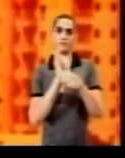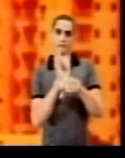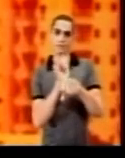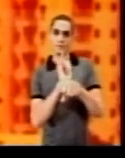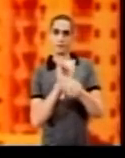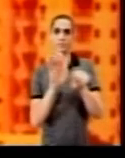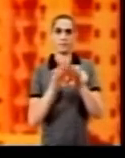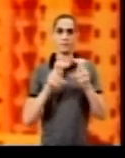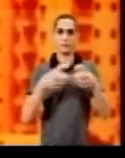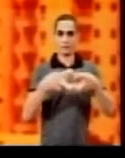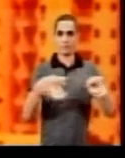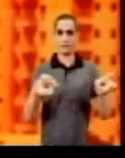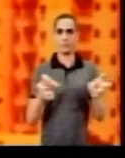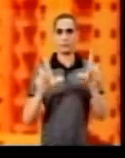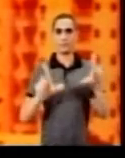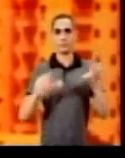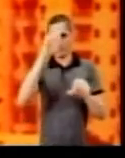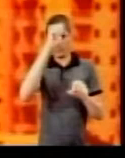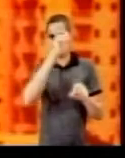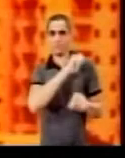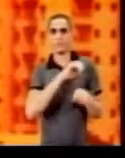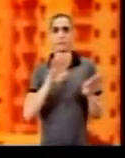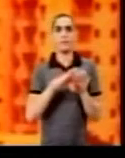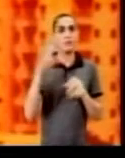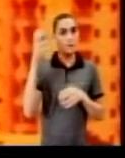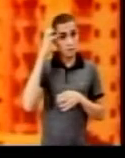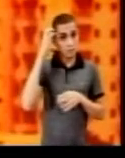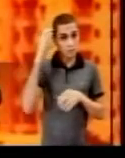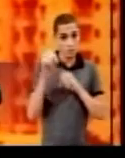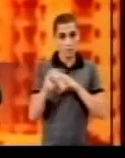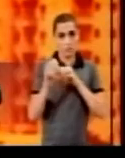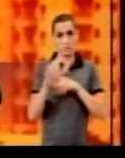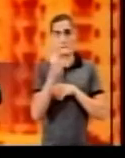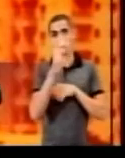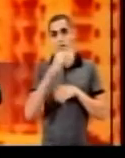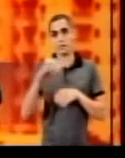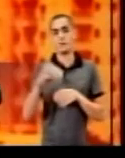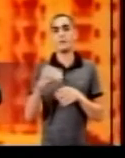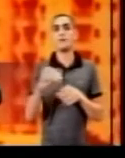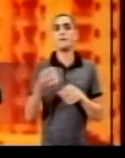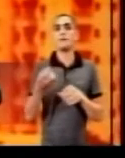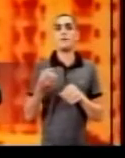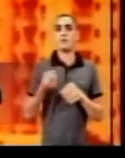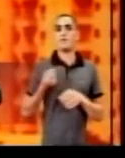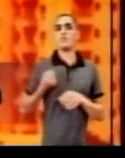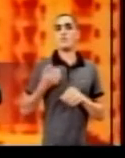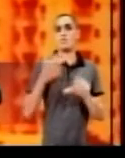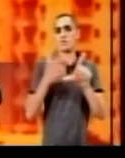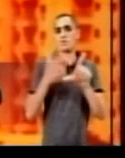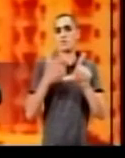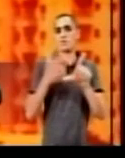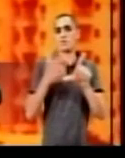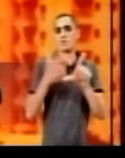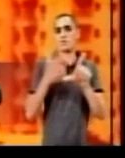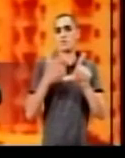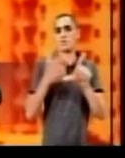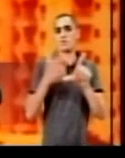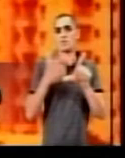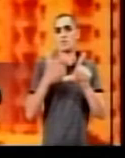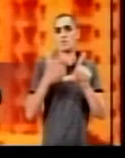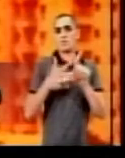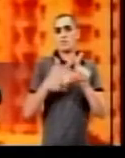TV Câmara de Rio Preto e Rádio Educativa FM. Essa é a nossa transmissão de número